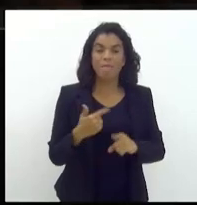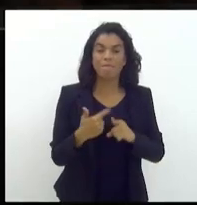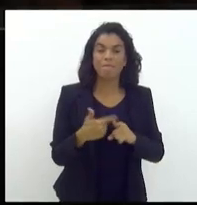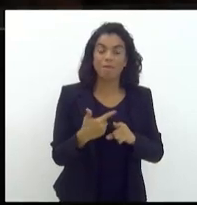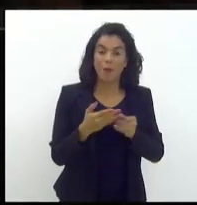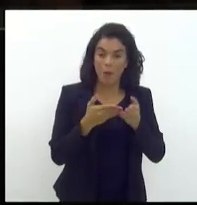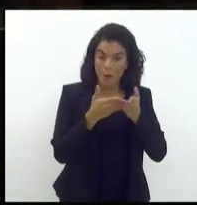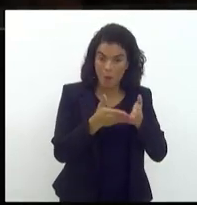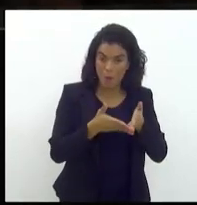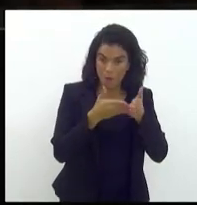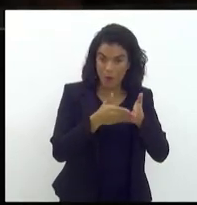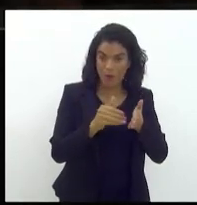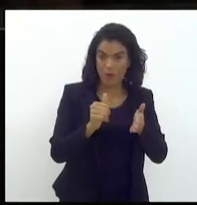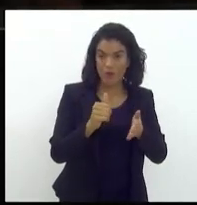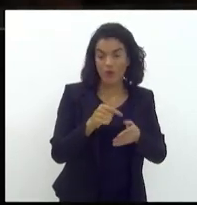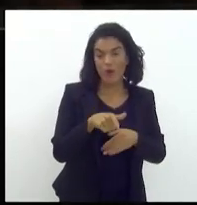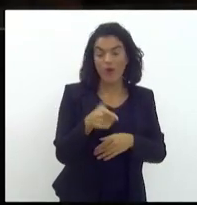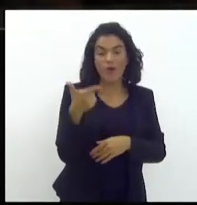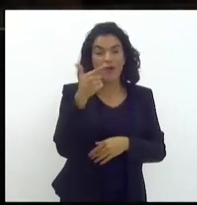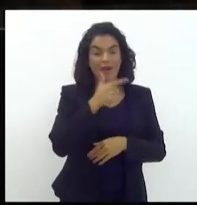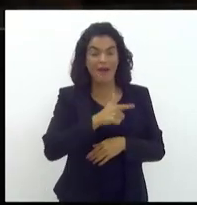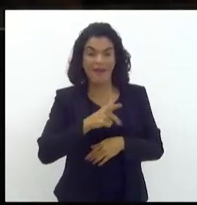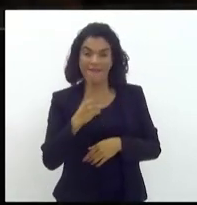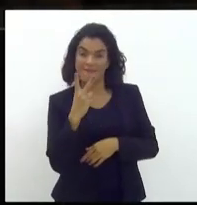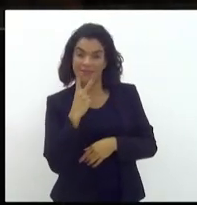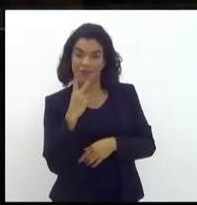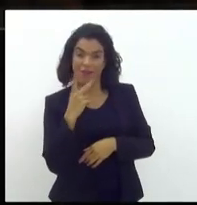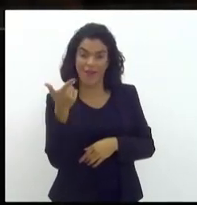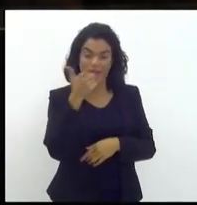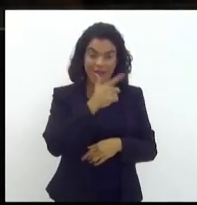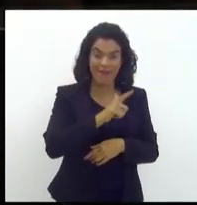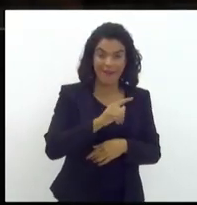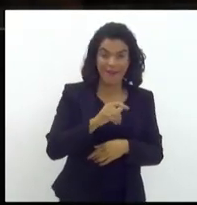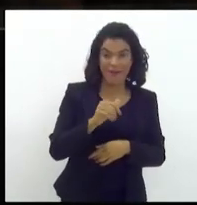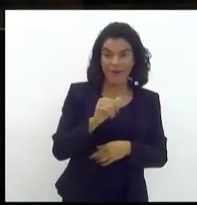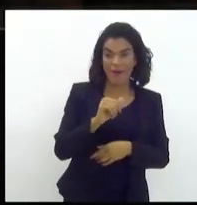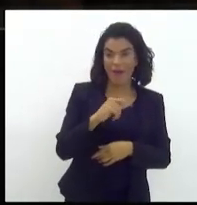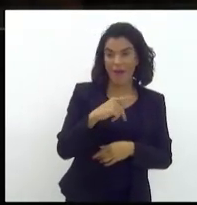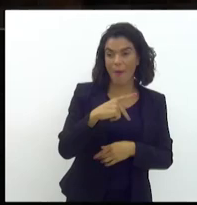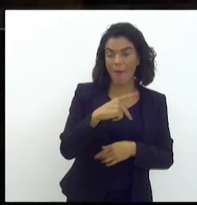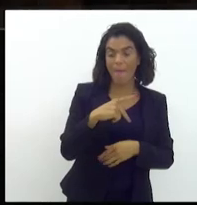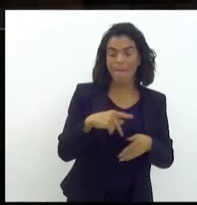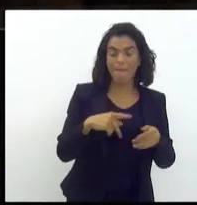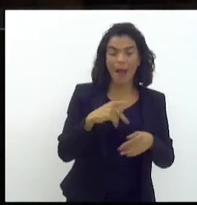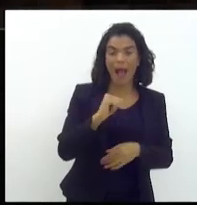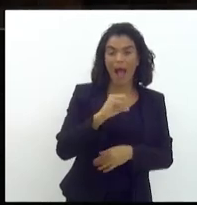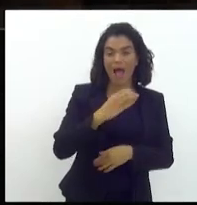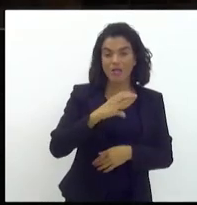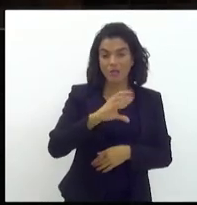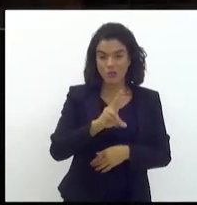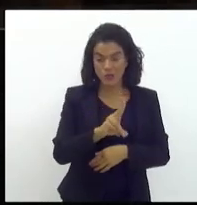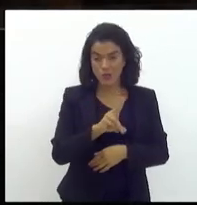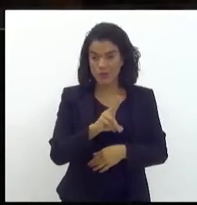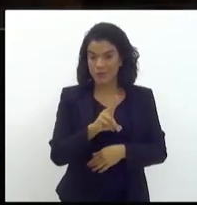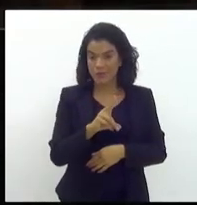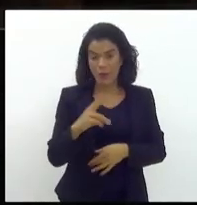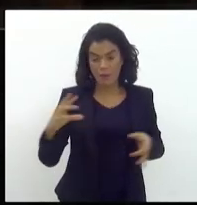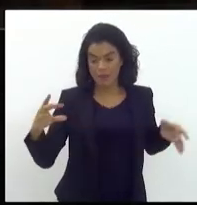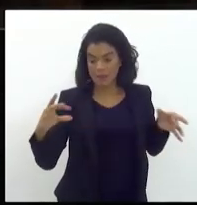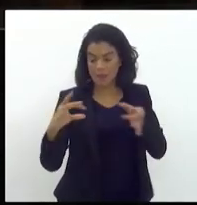com isso ganha um espírito santo e ganha o porto do aço ela tem que integrar o estado como um